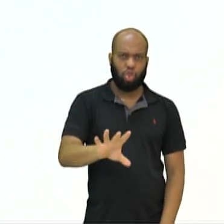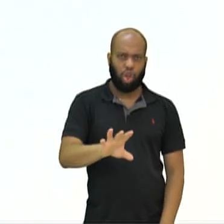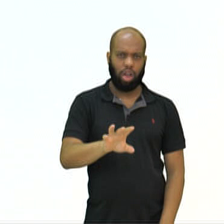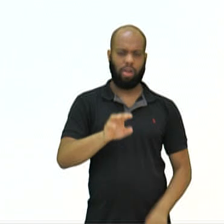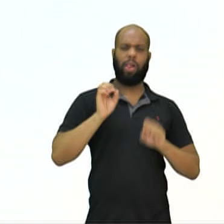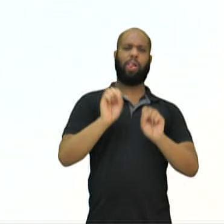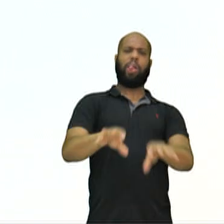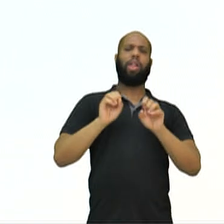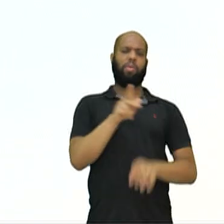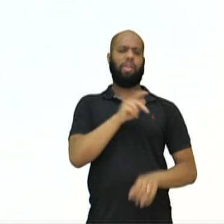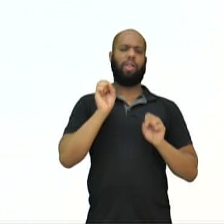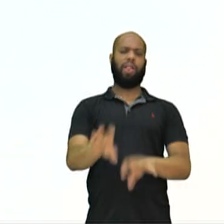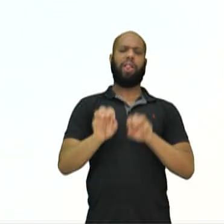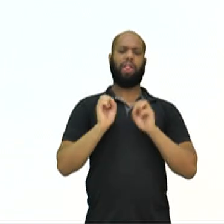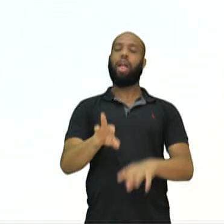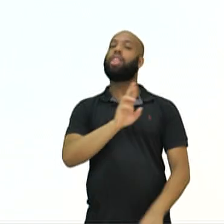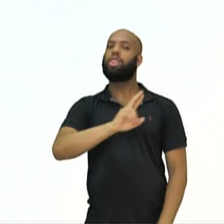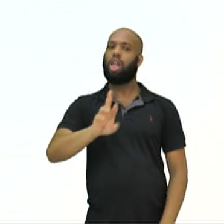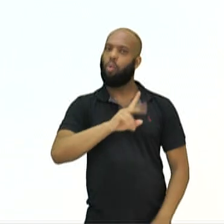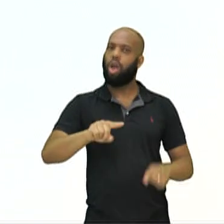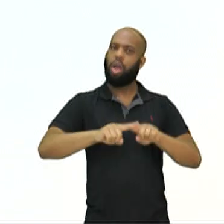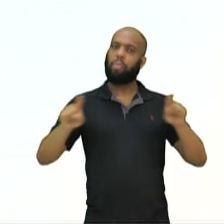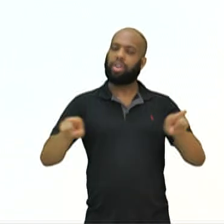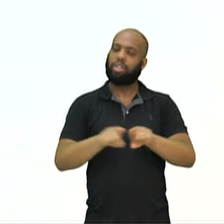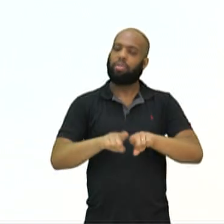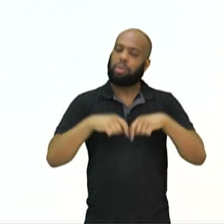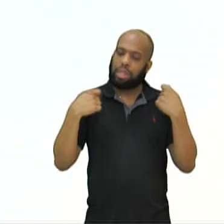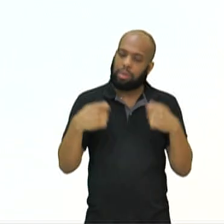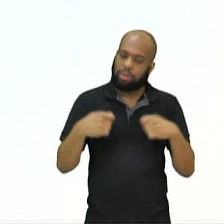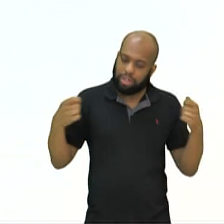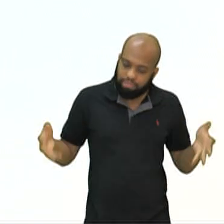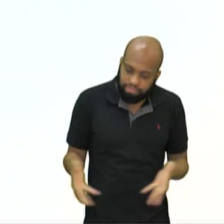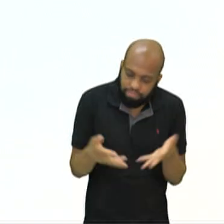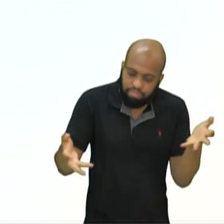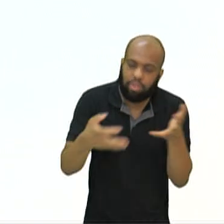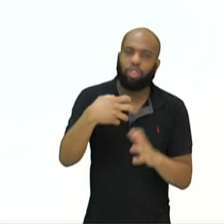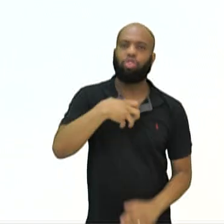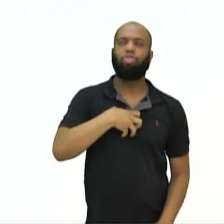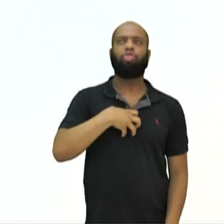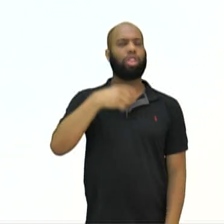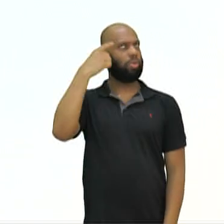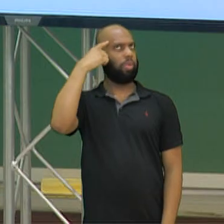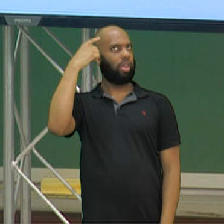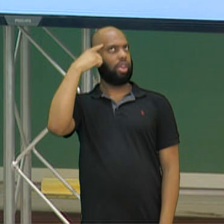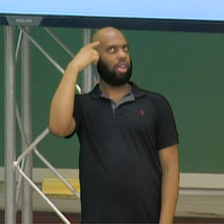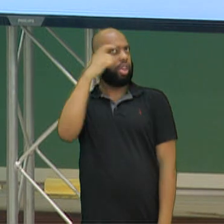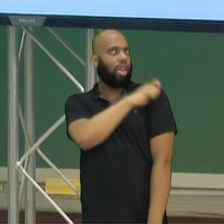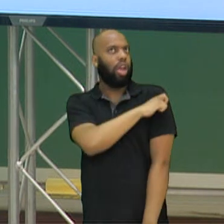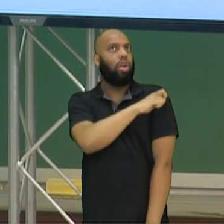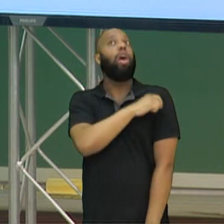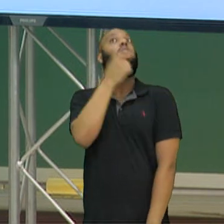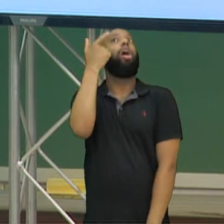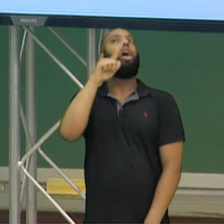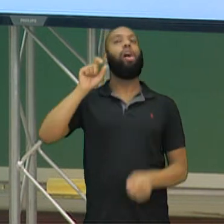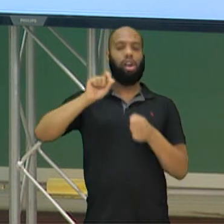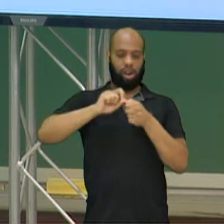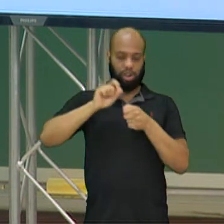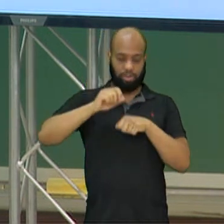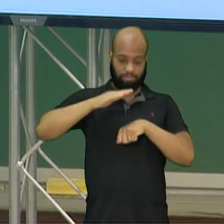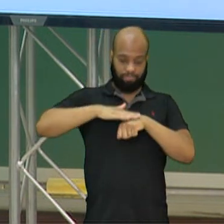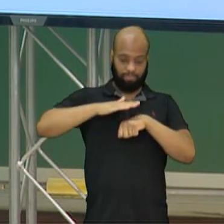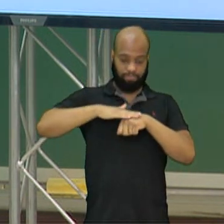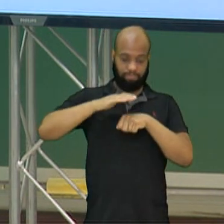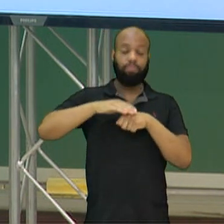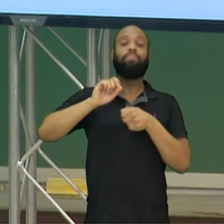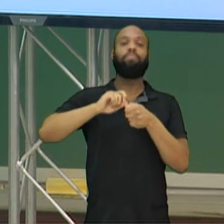mas também estimular a atividade mental do aluno para que ele construa o conhecimento. Aqui a ideia principal é que você mostre